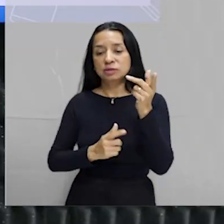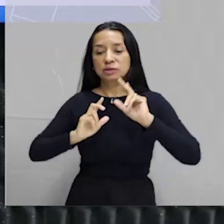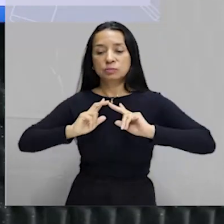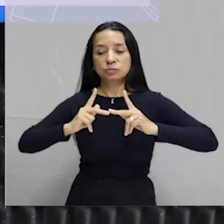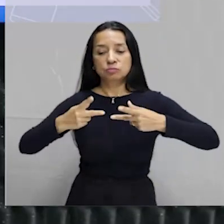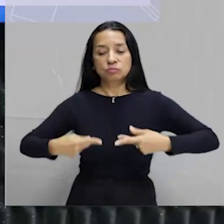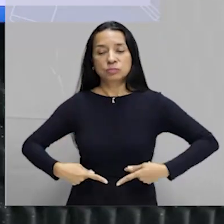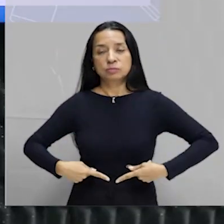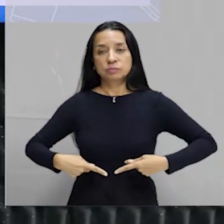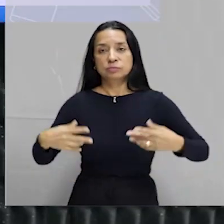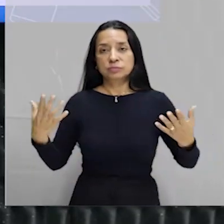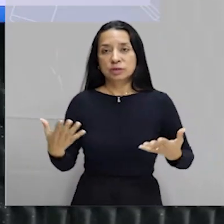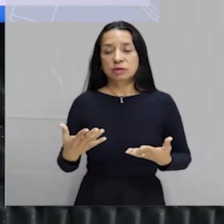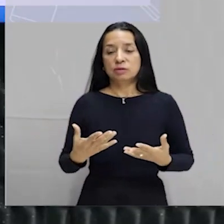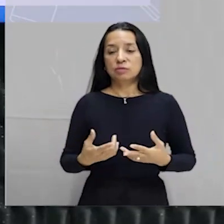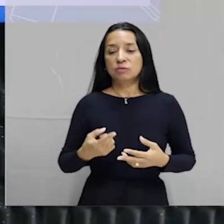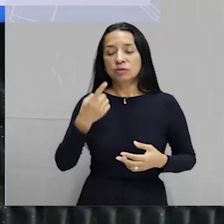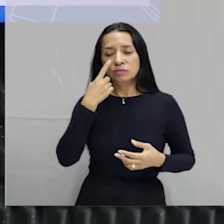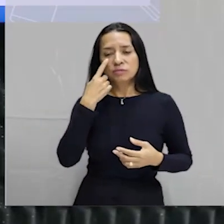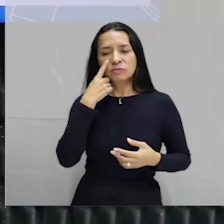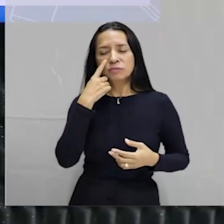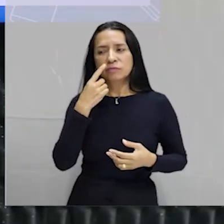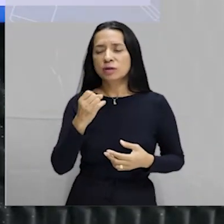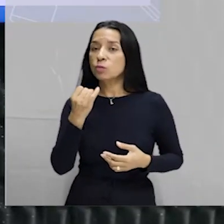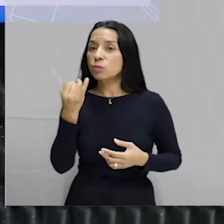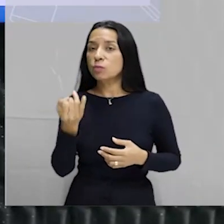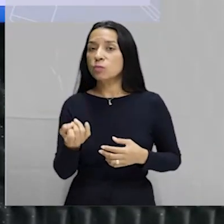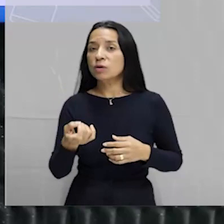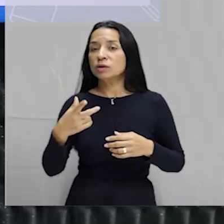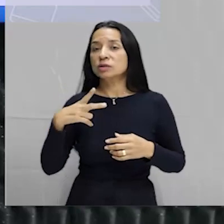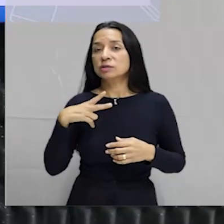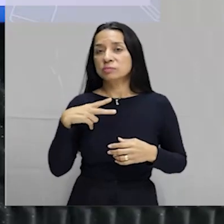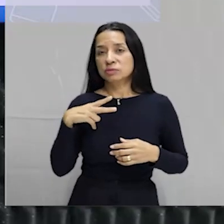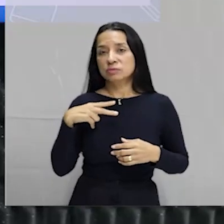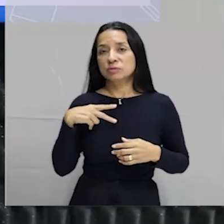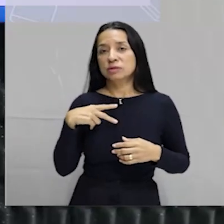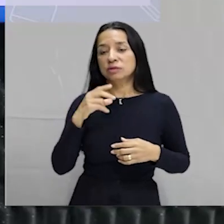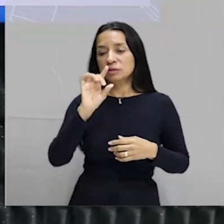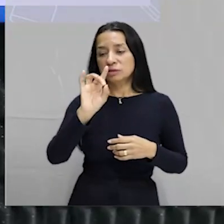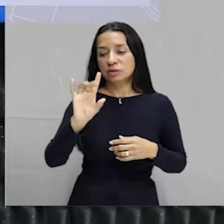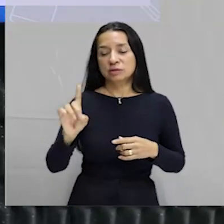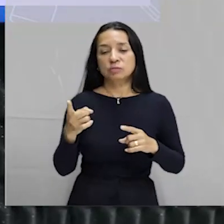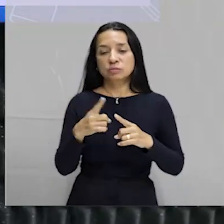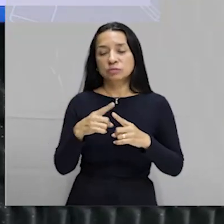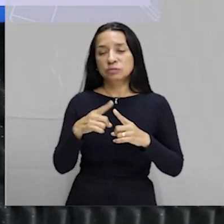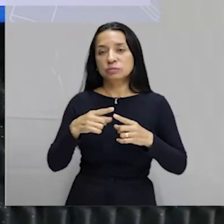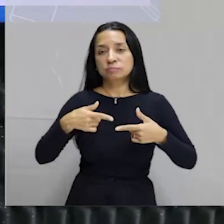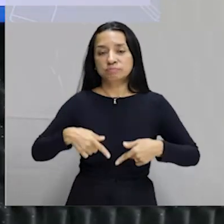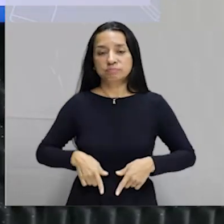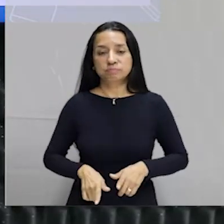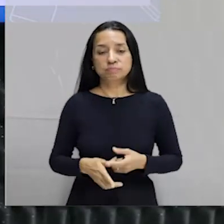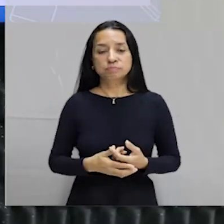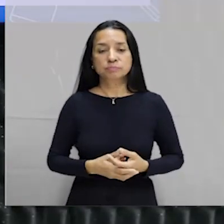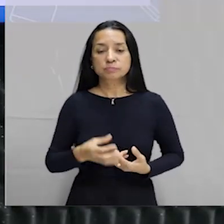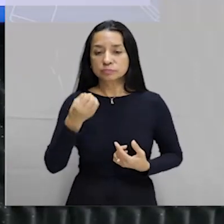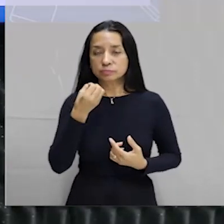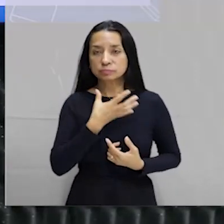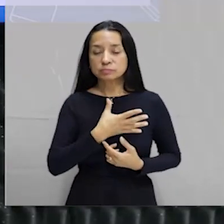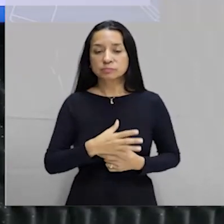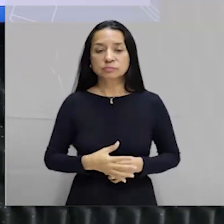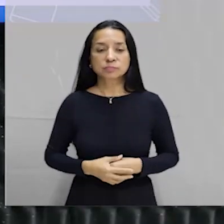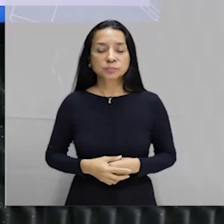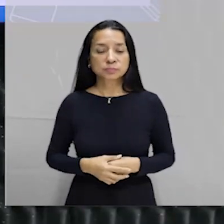E agora a gente vai ver quais são as peculiaridades, tá? Sobre cada um desses tipos de gêmeos. Bem,